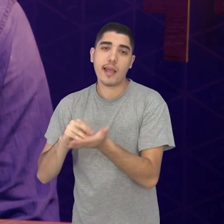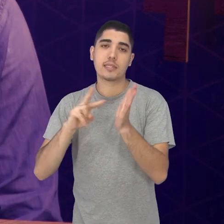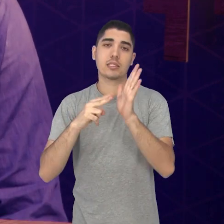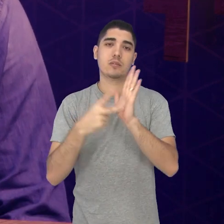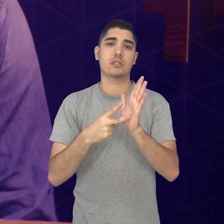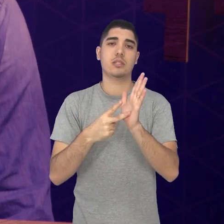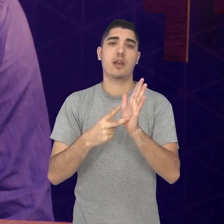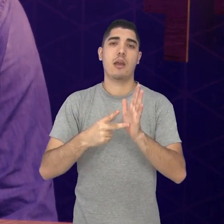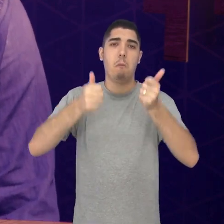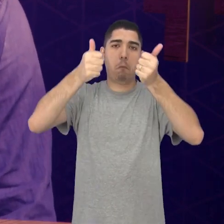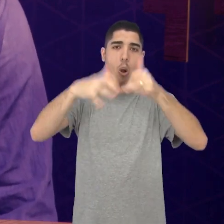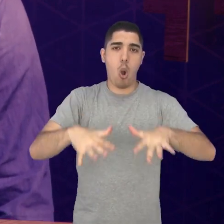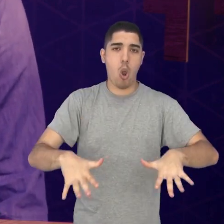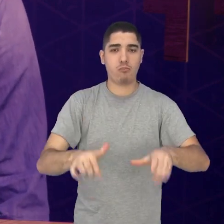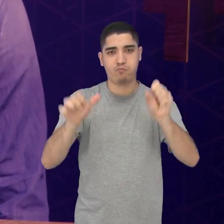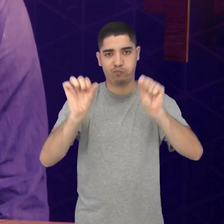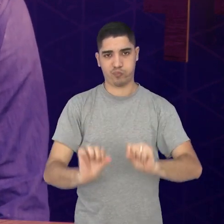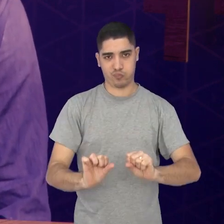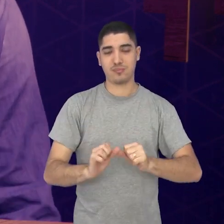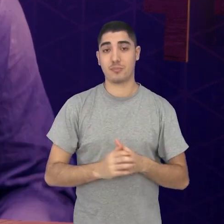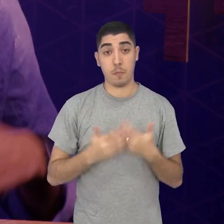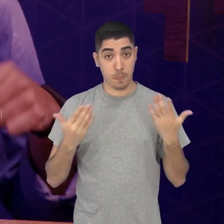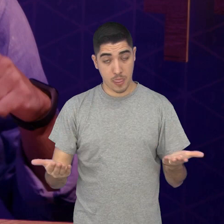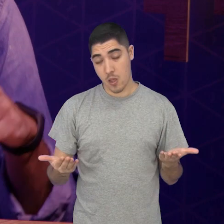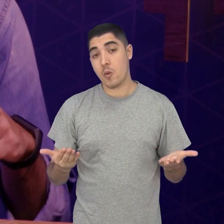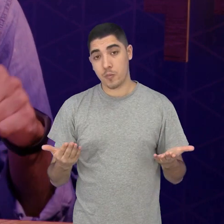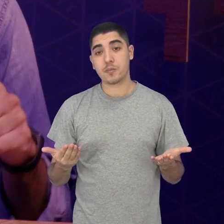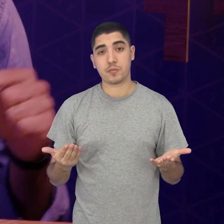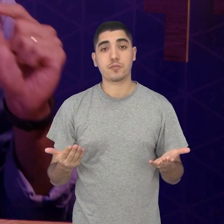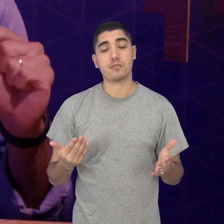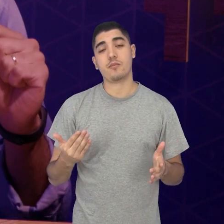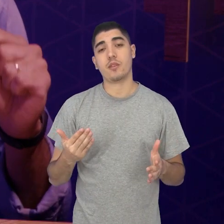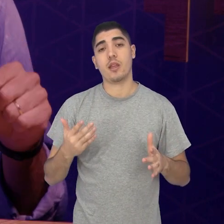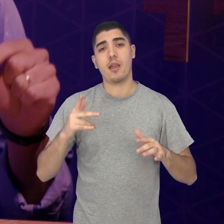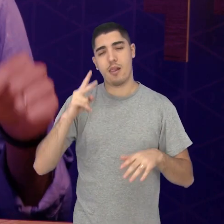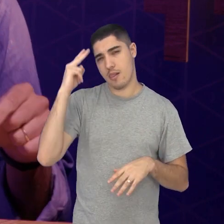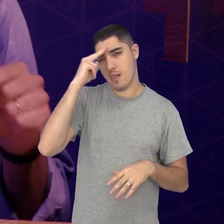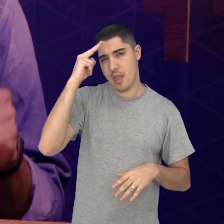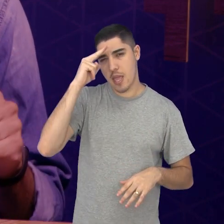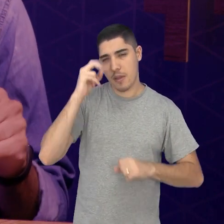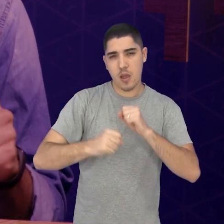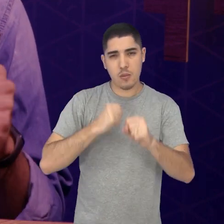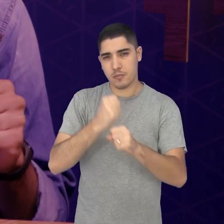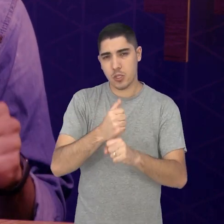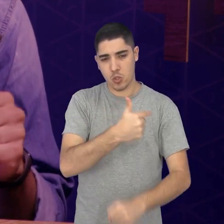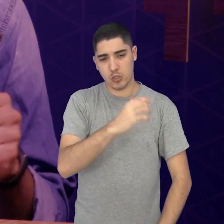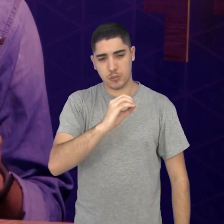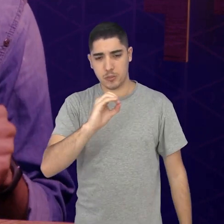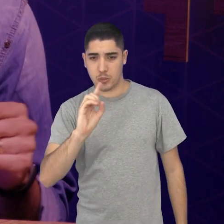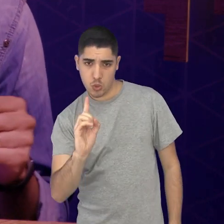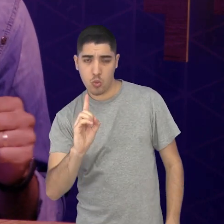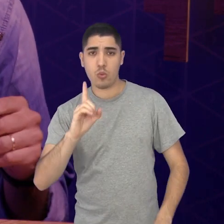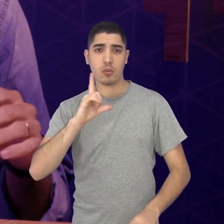energéticas pelo qual a gente passou para entender um pouco. Começando, Vic, pelo apagão de